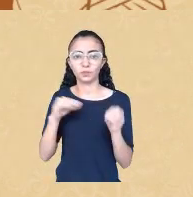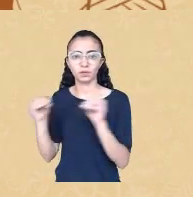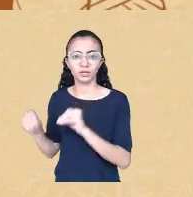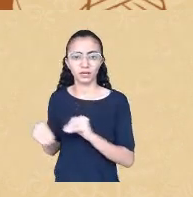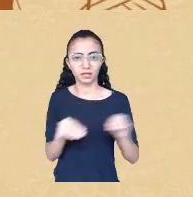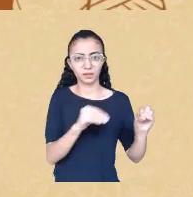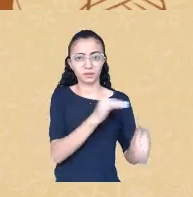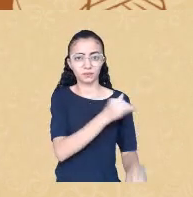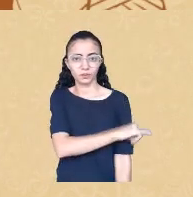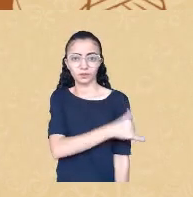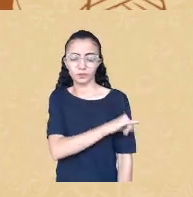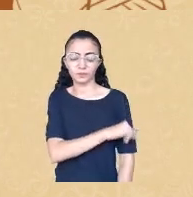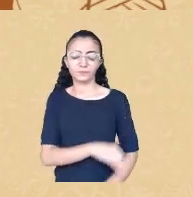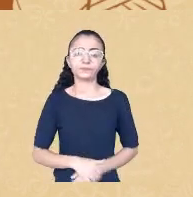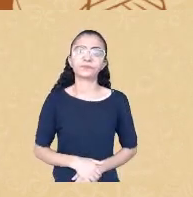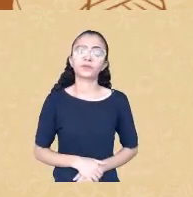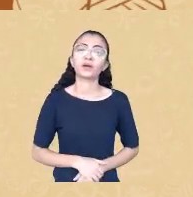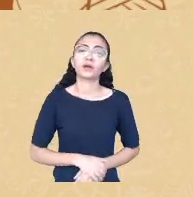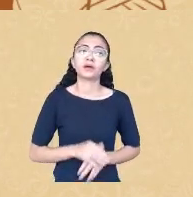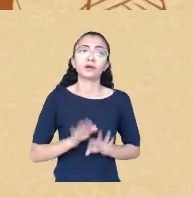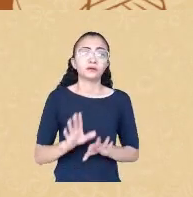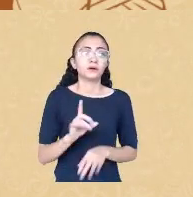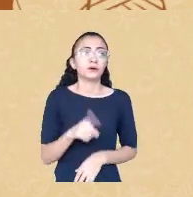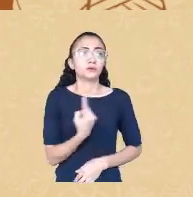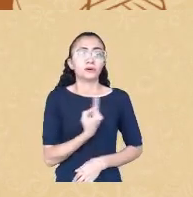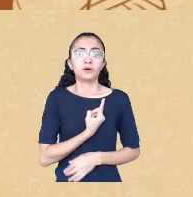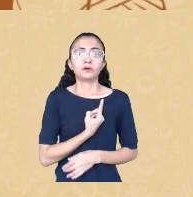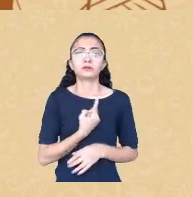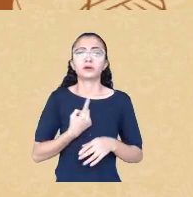gente ficou muito preocupado enquanto movimento negro